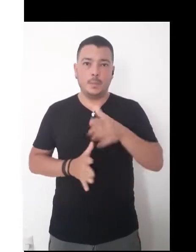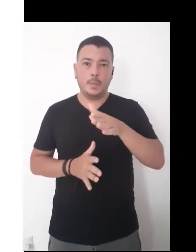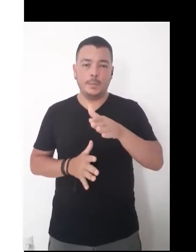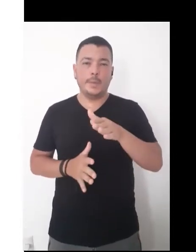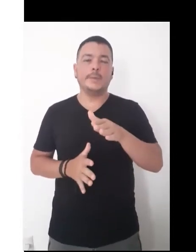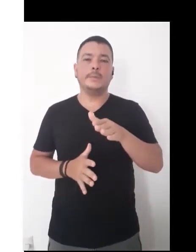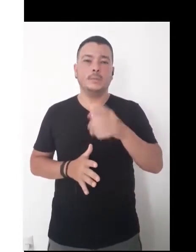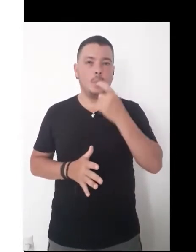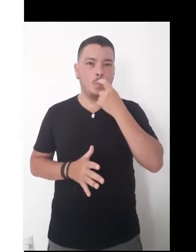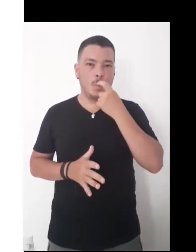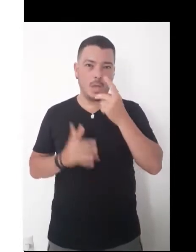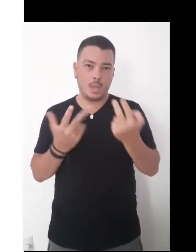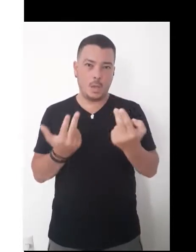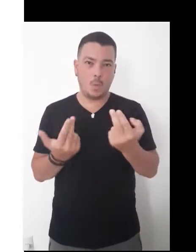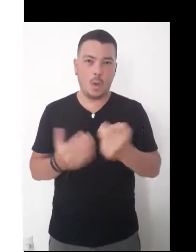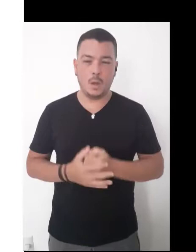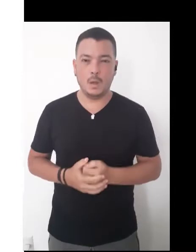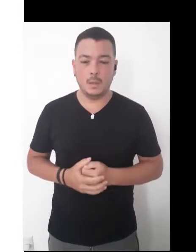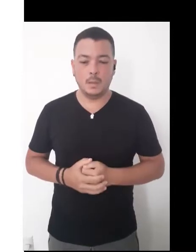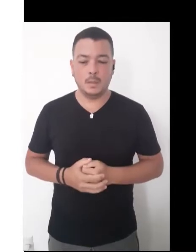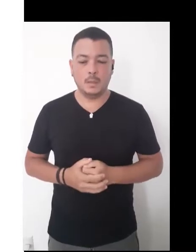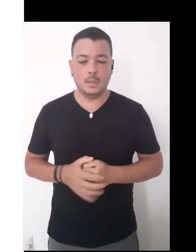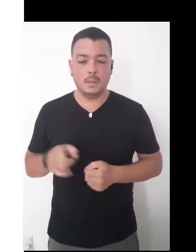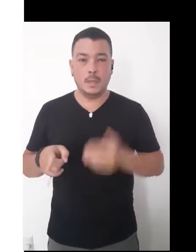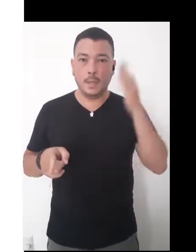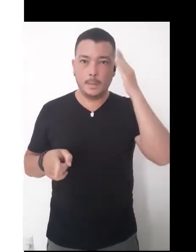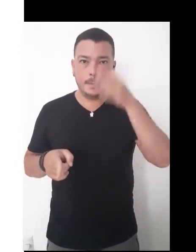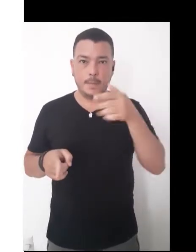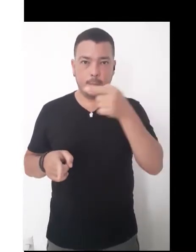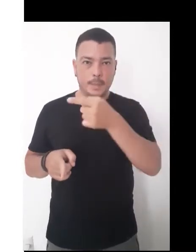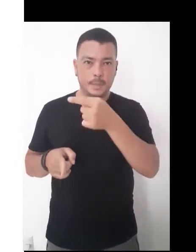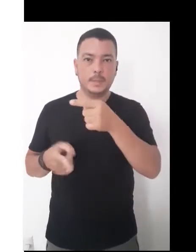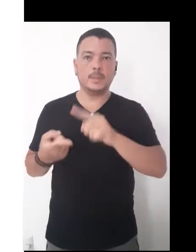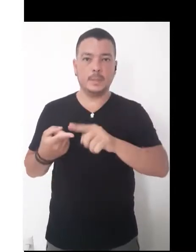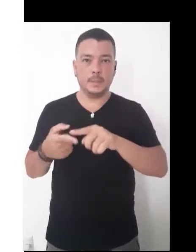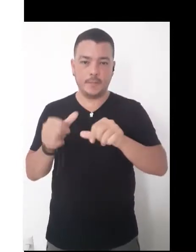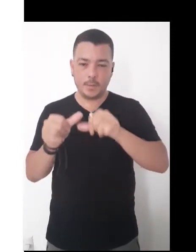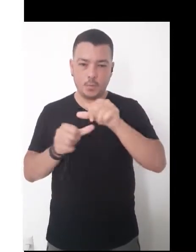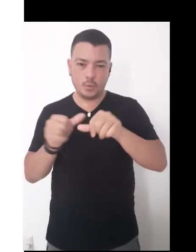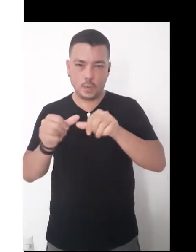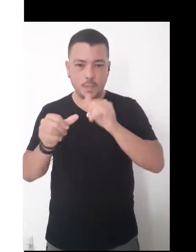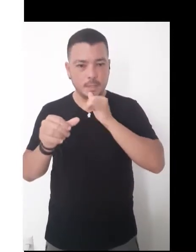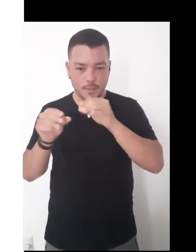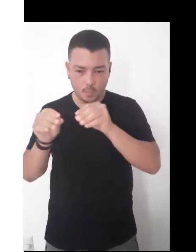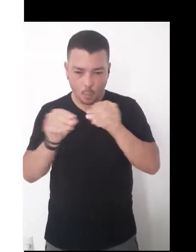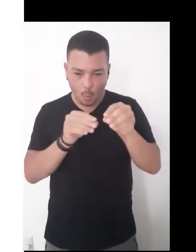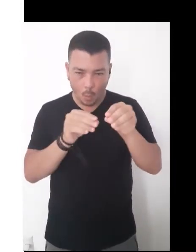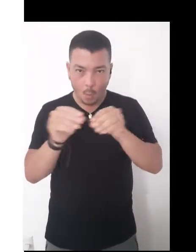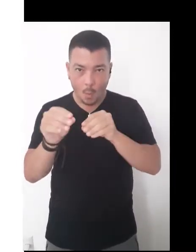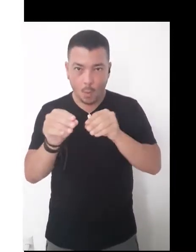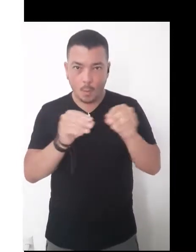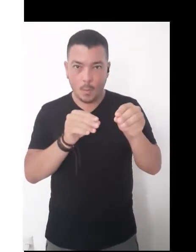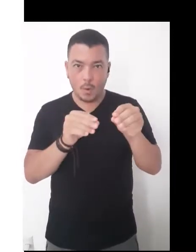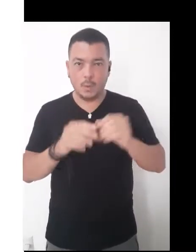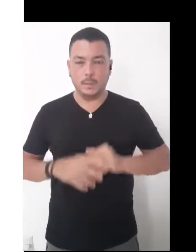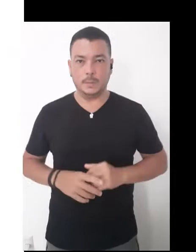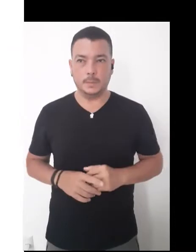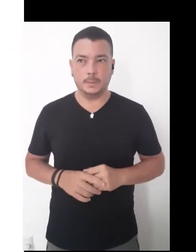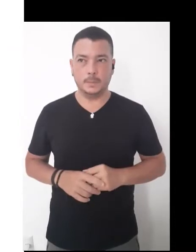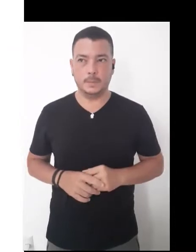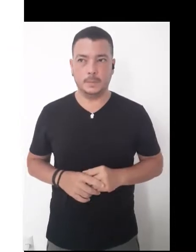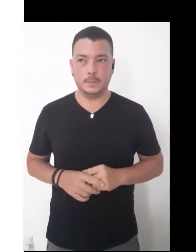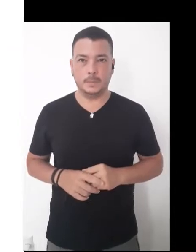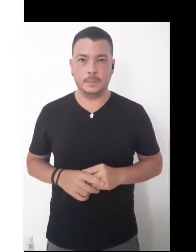tamanho. Essa parte chanfrada aqui, ó, que é essa entradinha aqui, ela vai mudando de lugar ao longo do tempo, basta observar aqui. Então se você